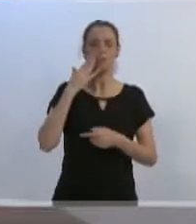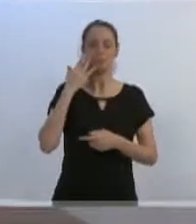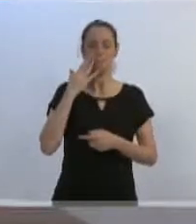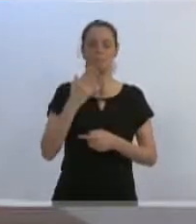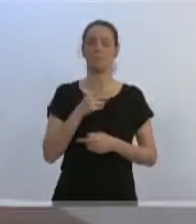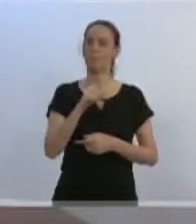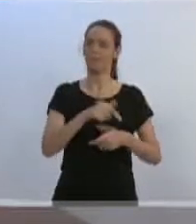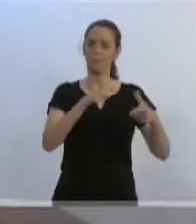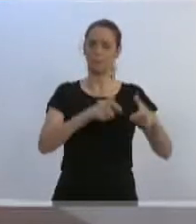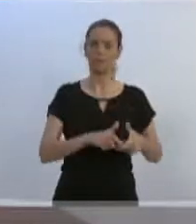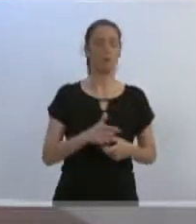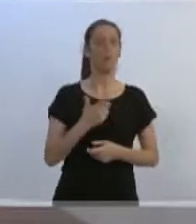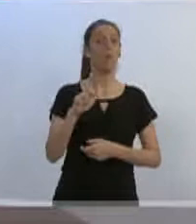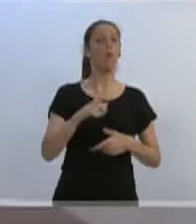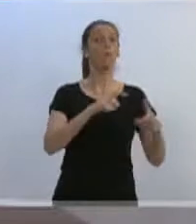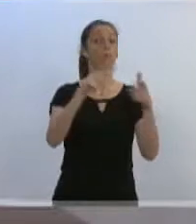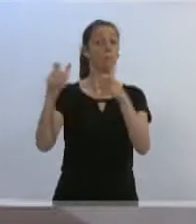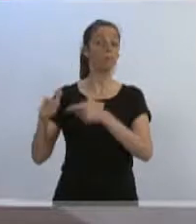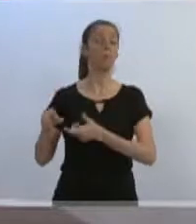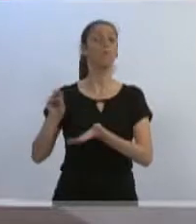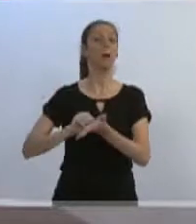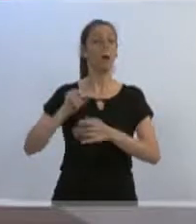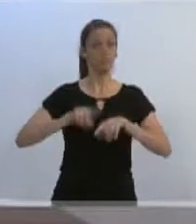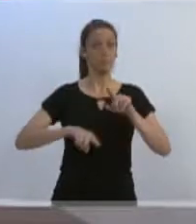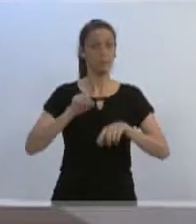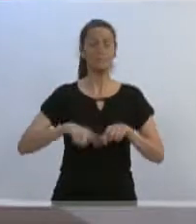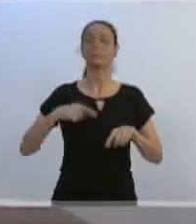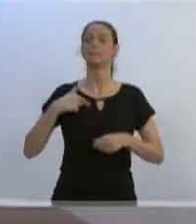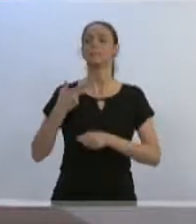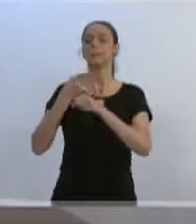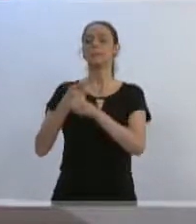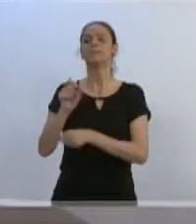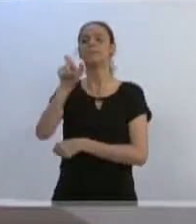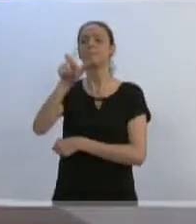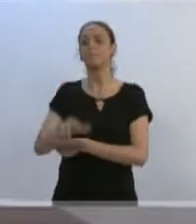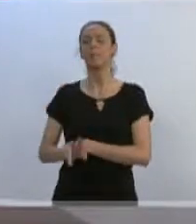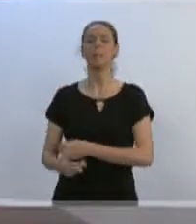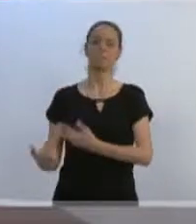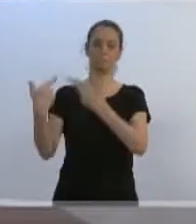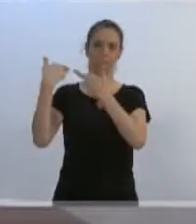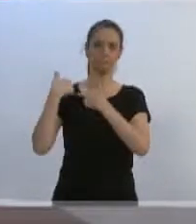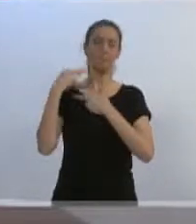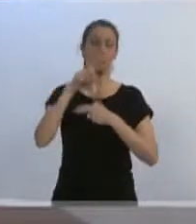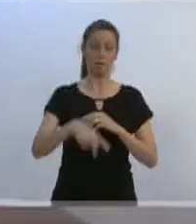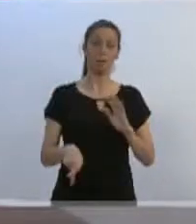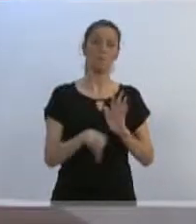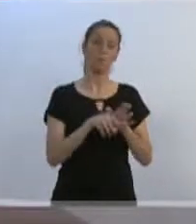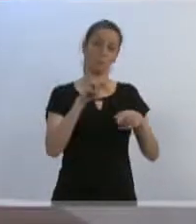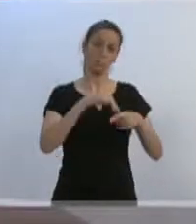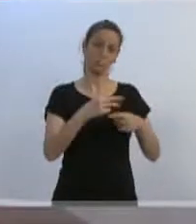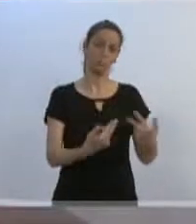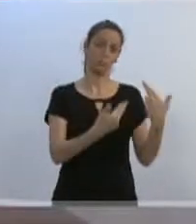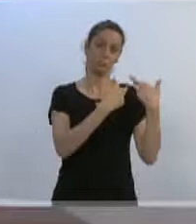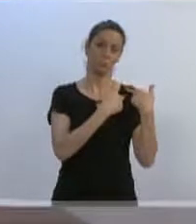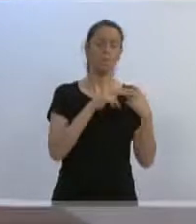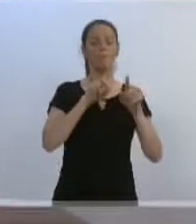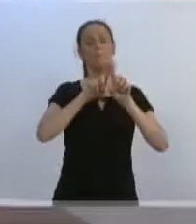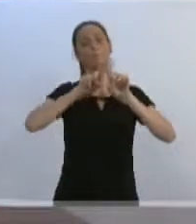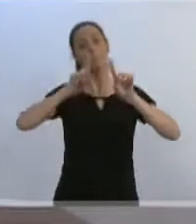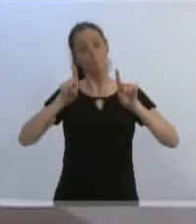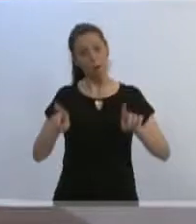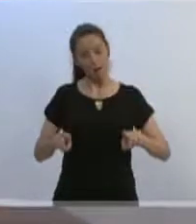outras unidades de saúde que estão sem eu fui atrás para ver de quem é a responsabilidade a responsabilidade do município porém o município